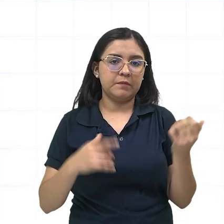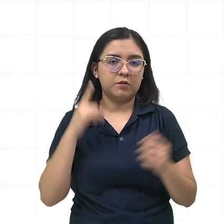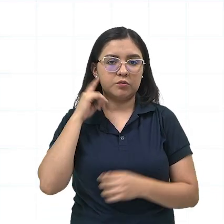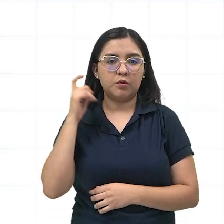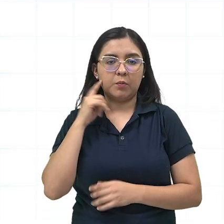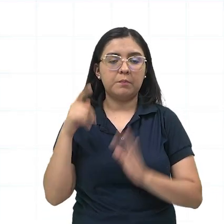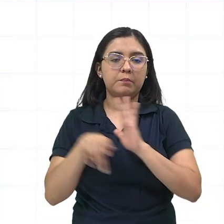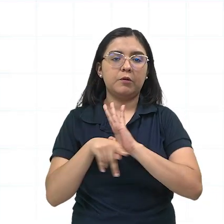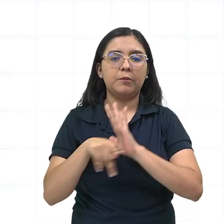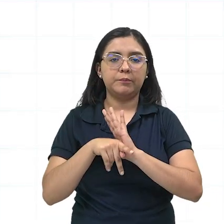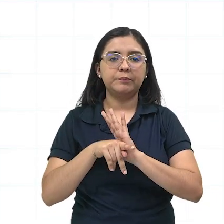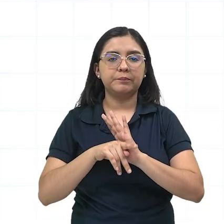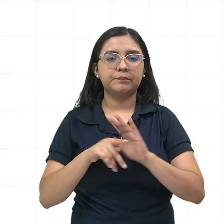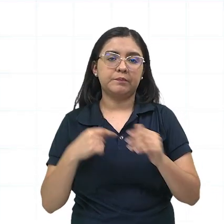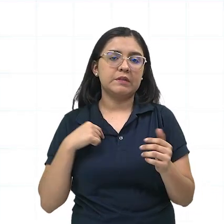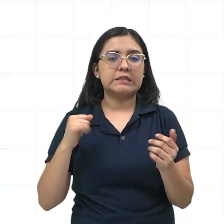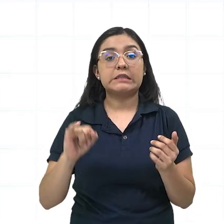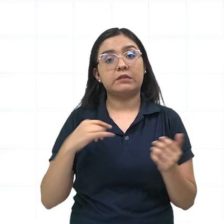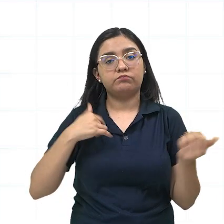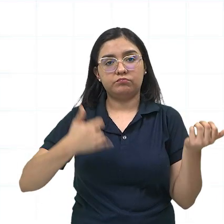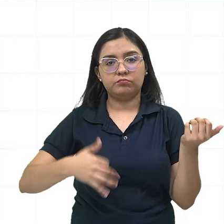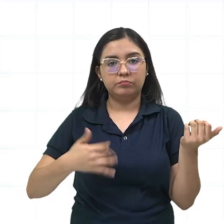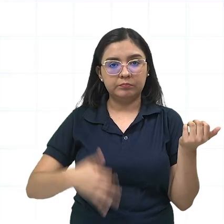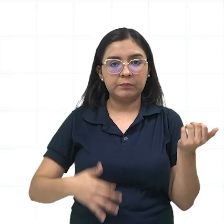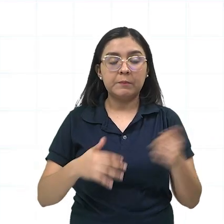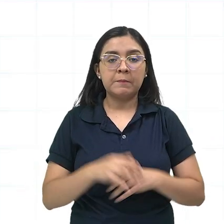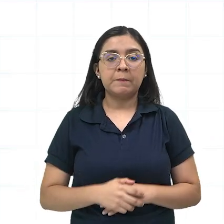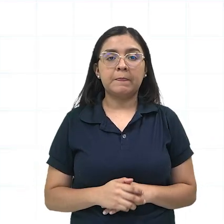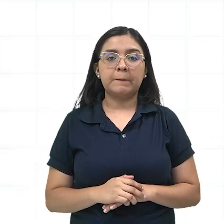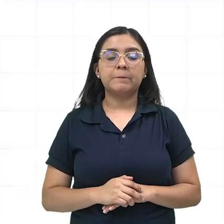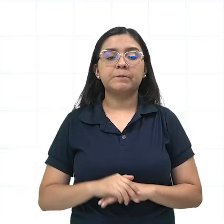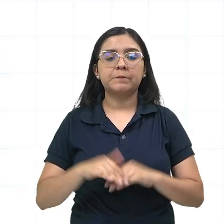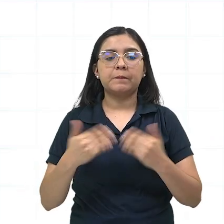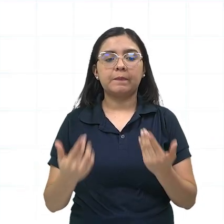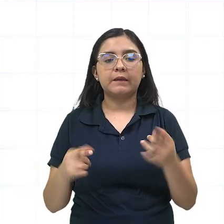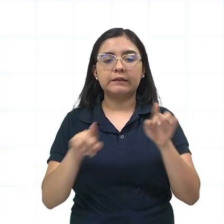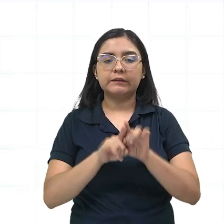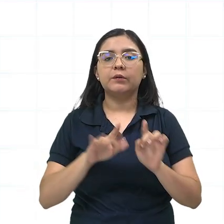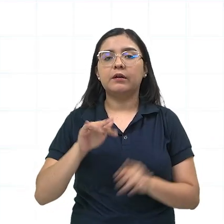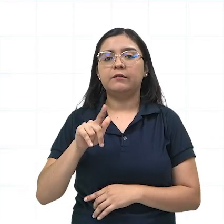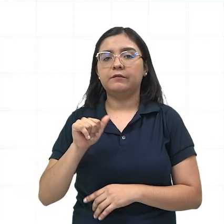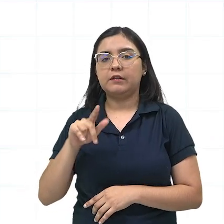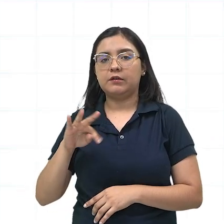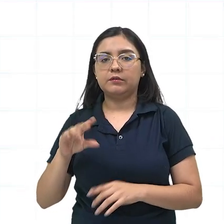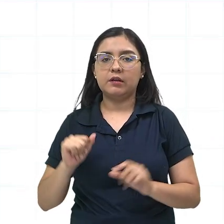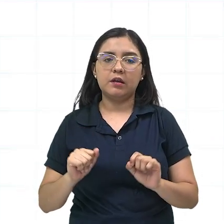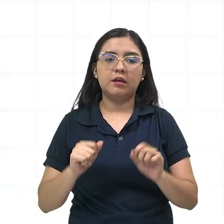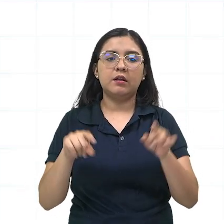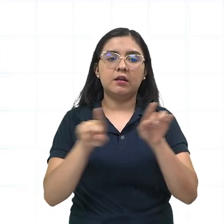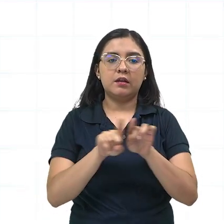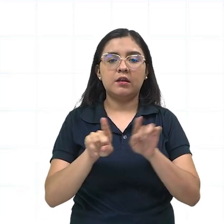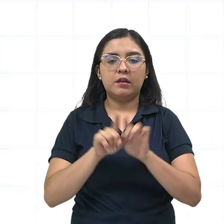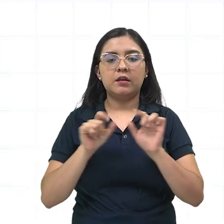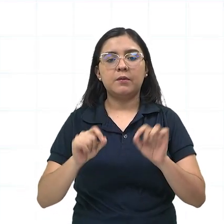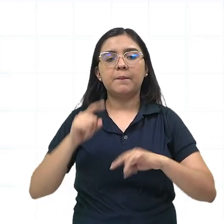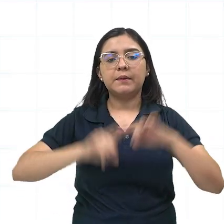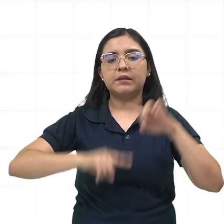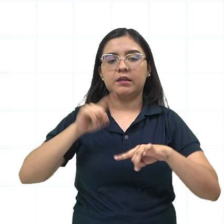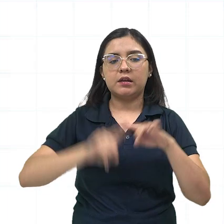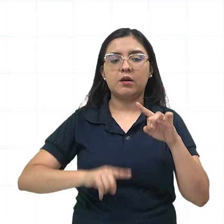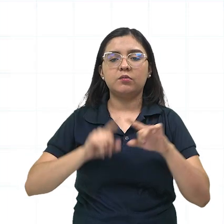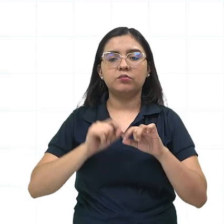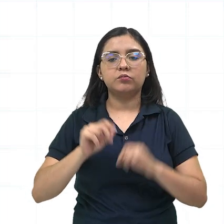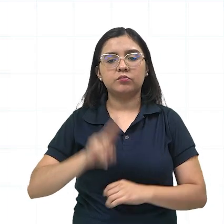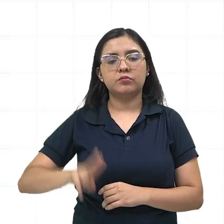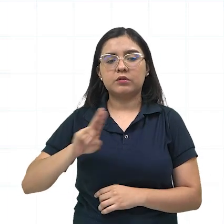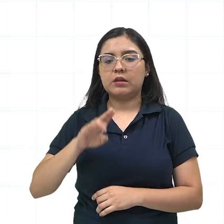o som a partir do dedilhar das cordas. A flauta é um instrumento de sopro, só que ela era feita de ébano,